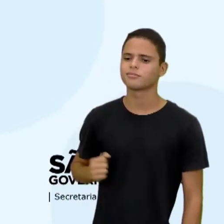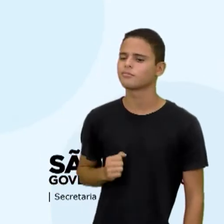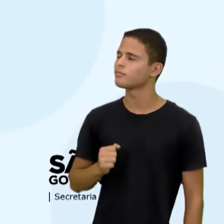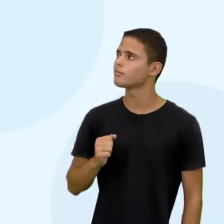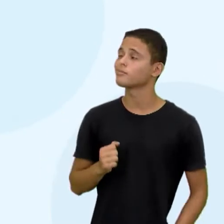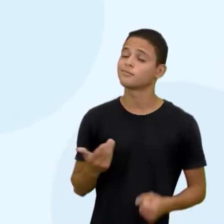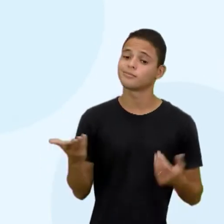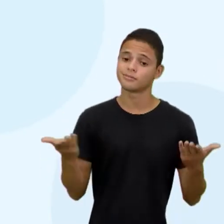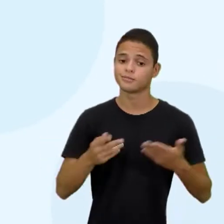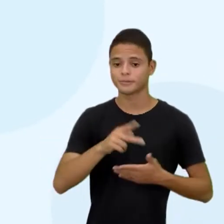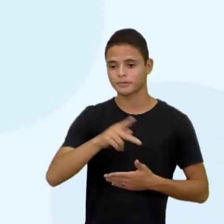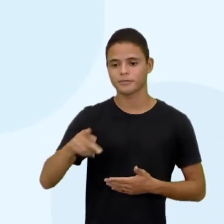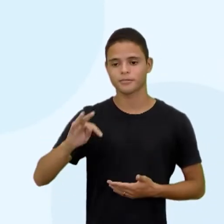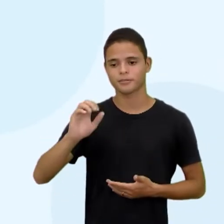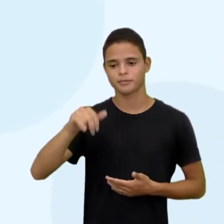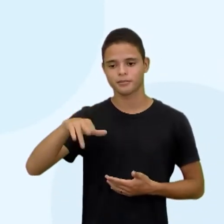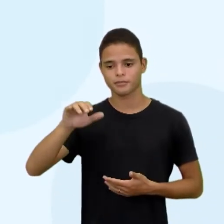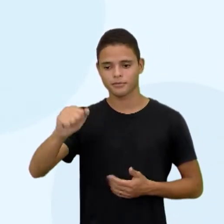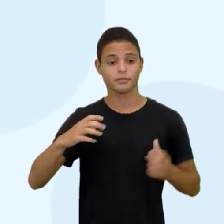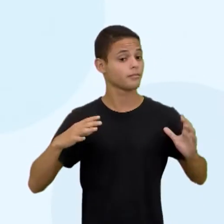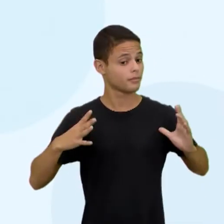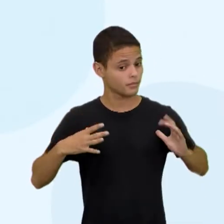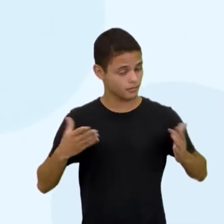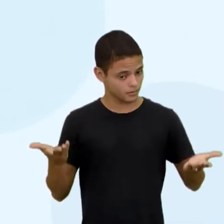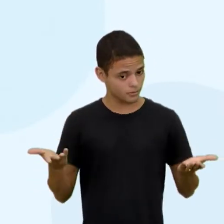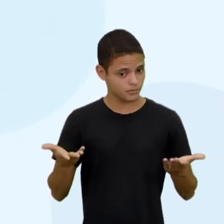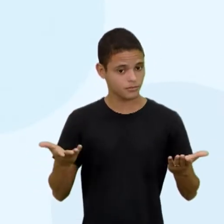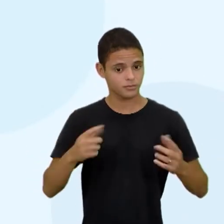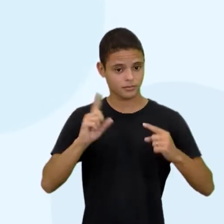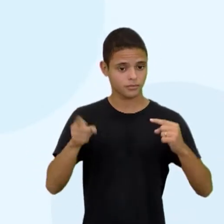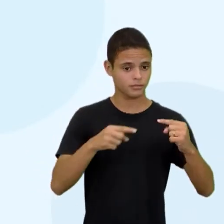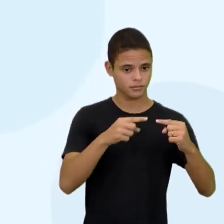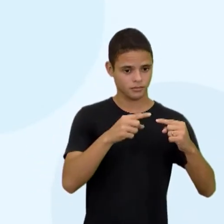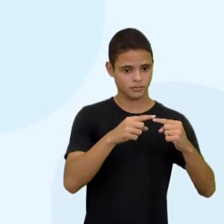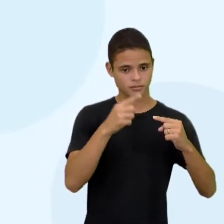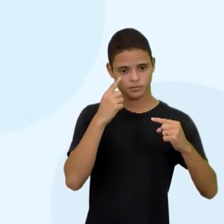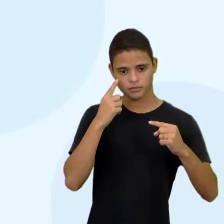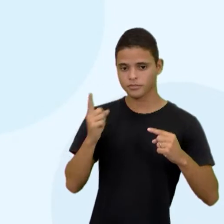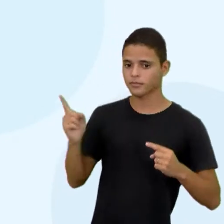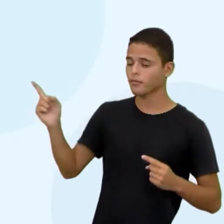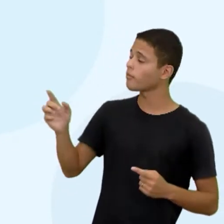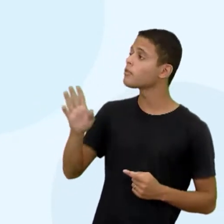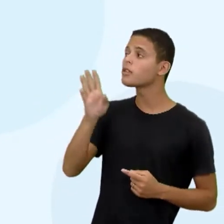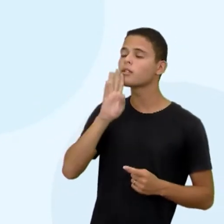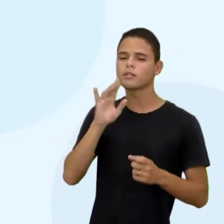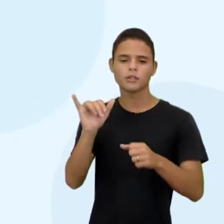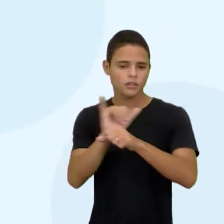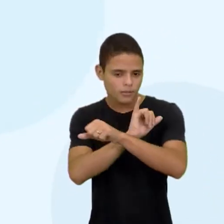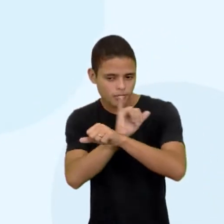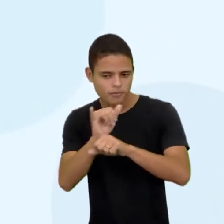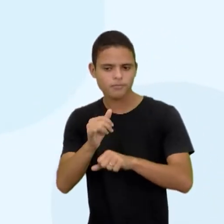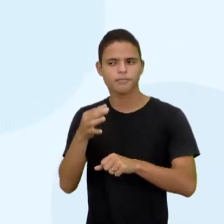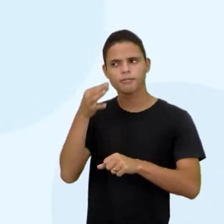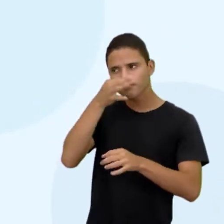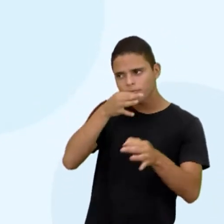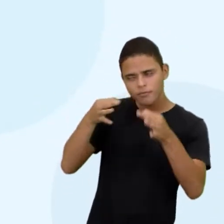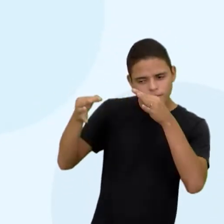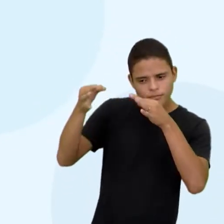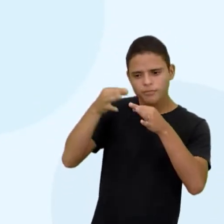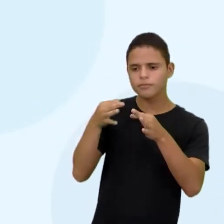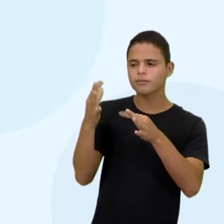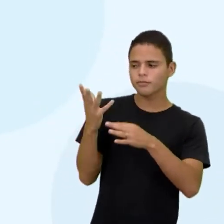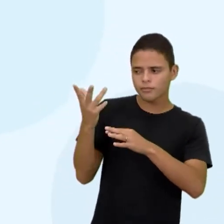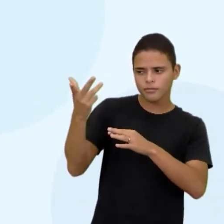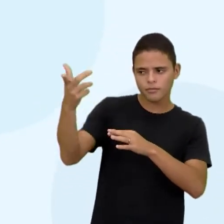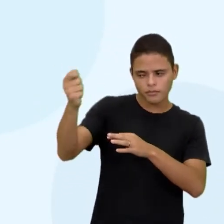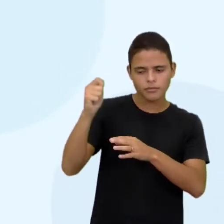ela está descansando hoje e o objetivo da aula? Reconhecer estratégias de argumentação a partir da